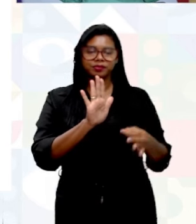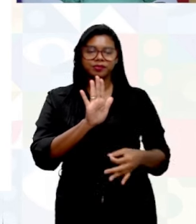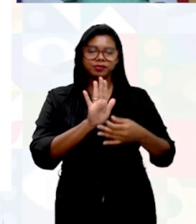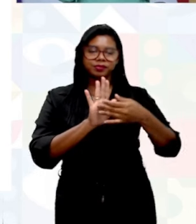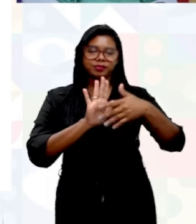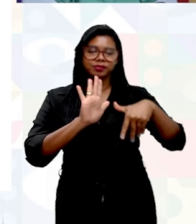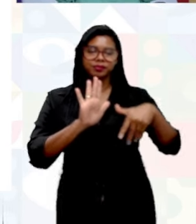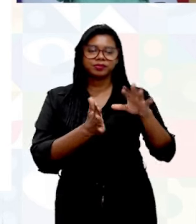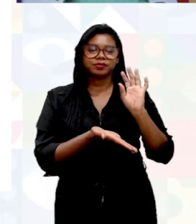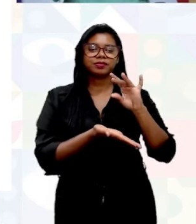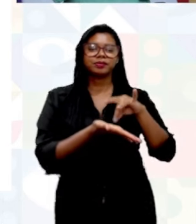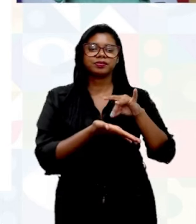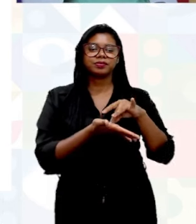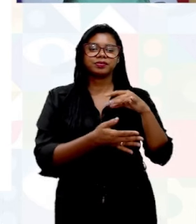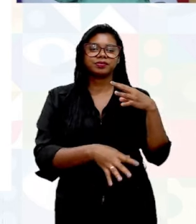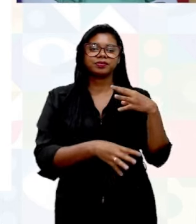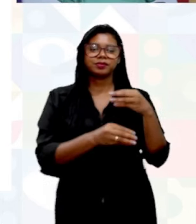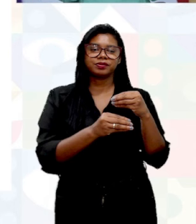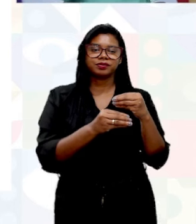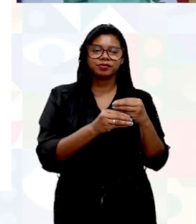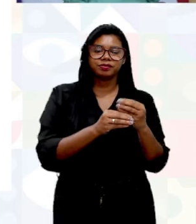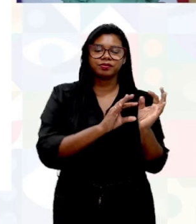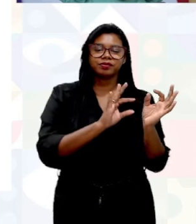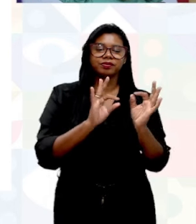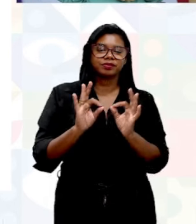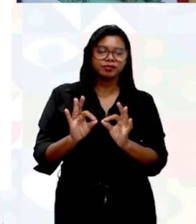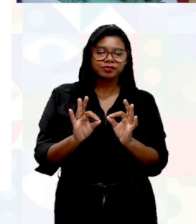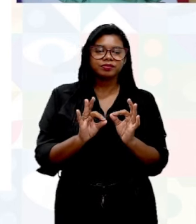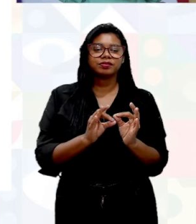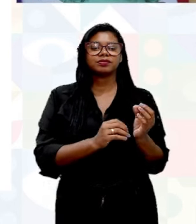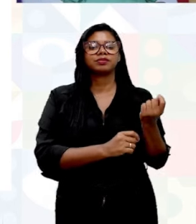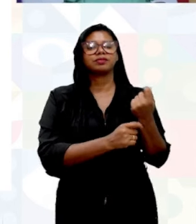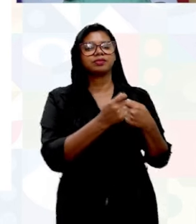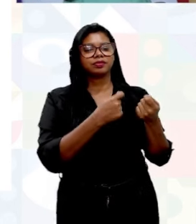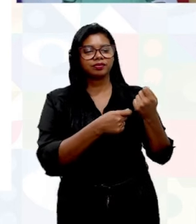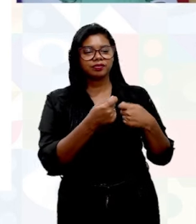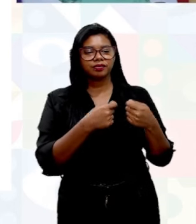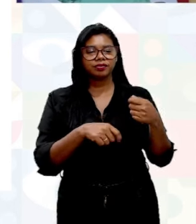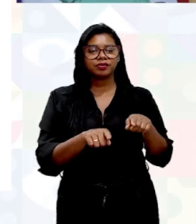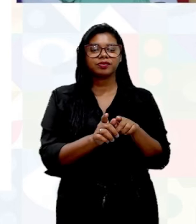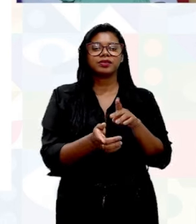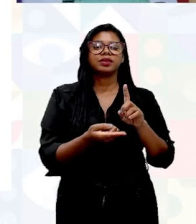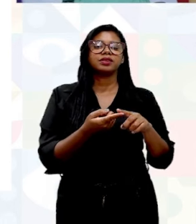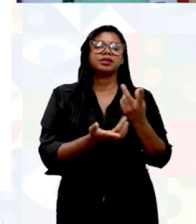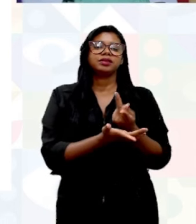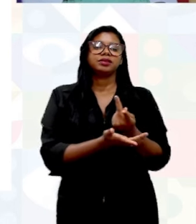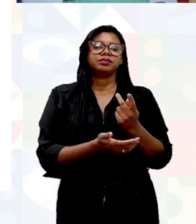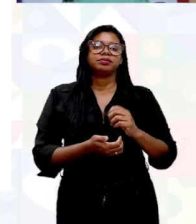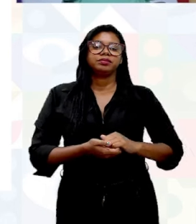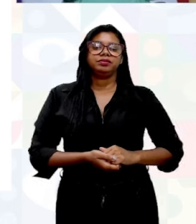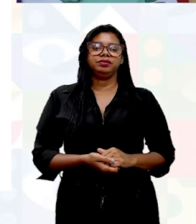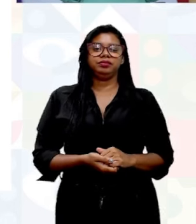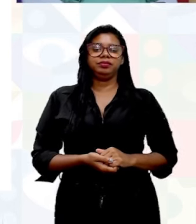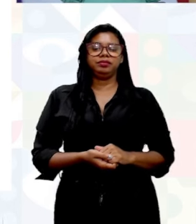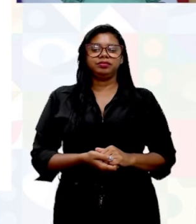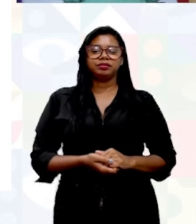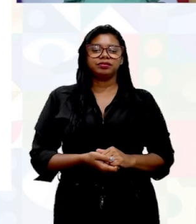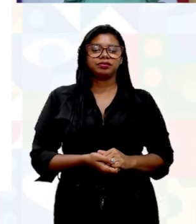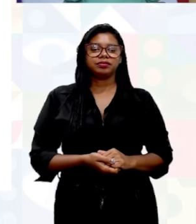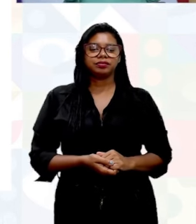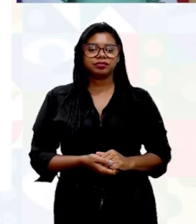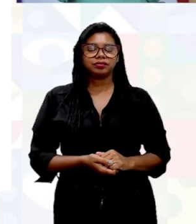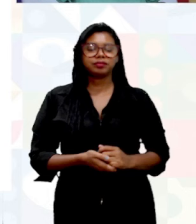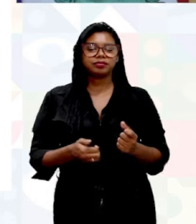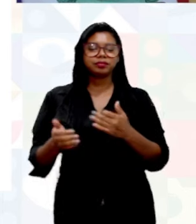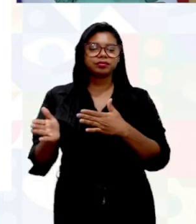fato, fidelizar aquele cliente, fidelizar aquela negociação, tá? Mas o que que acontece? Atualmente,